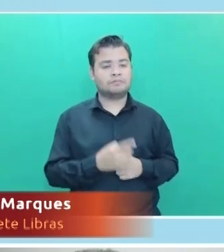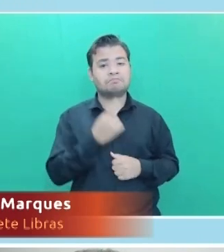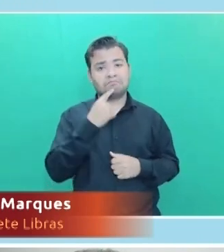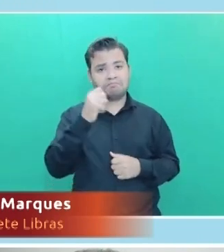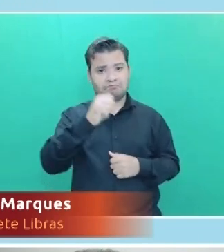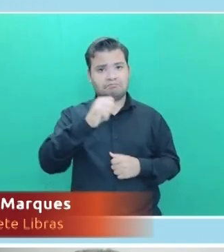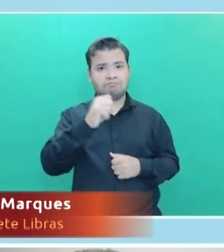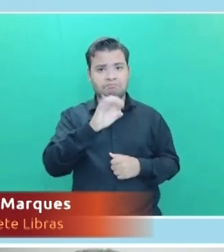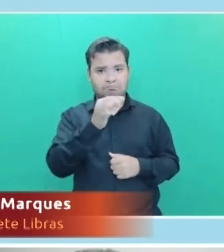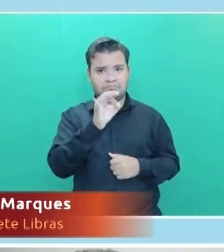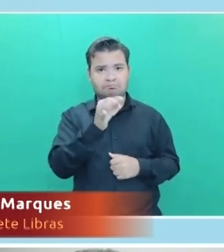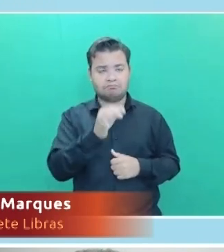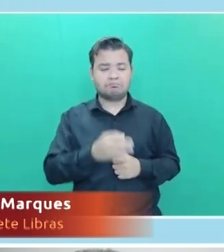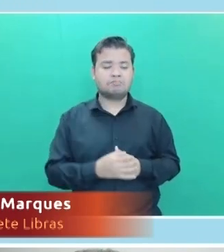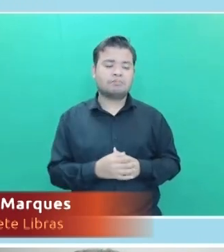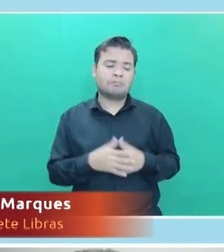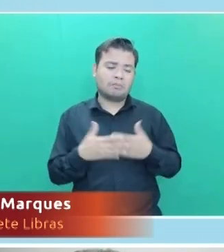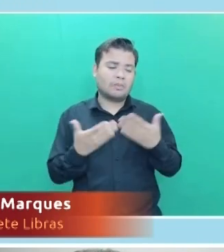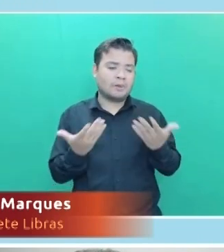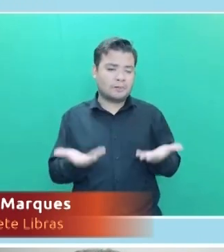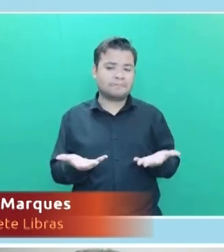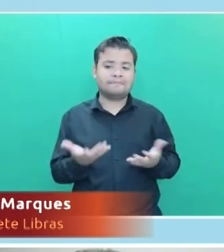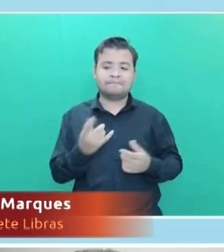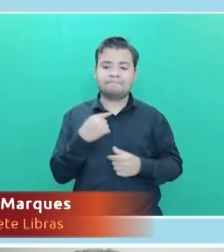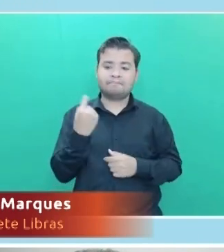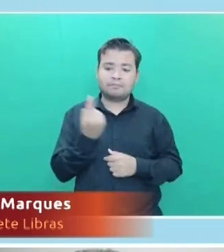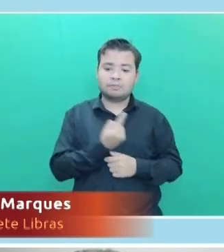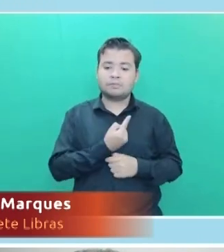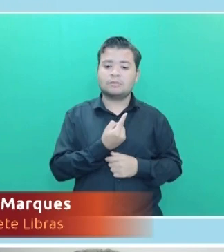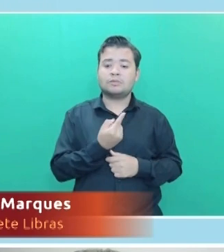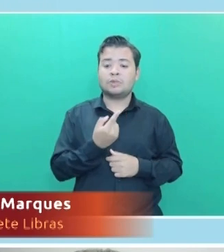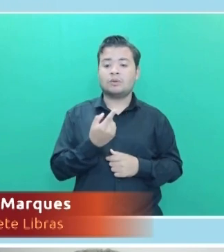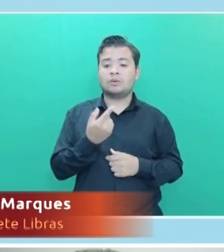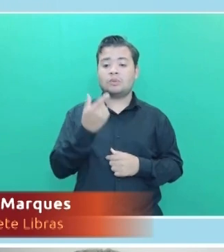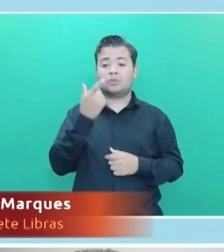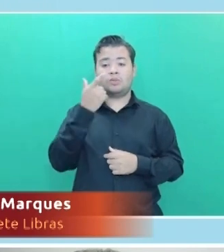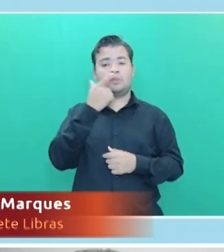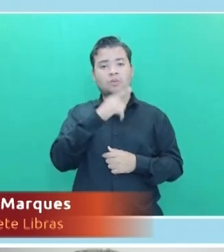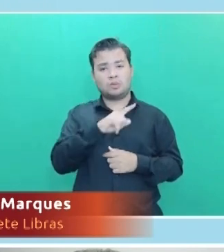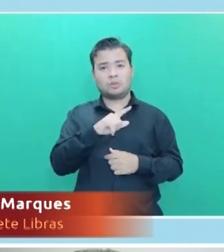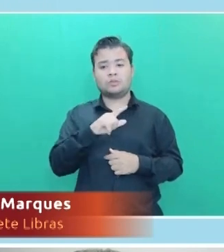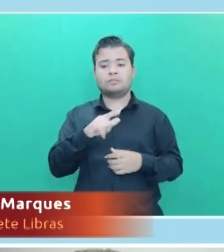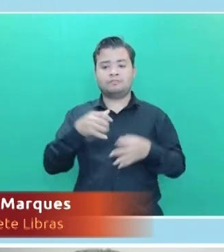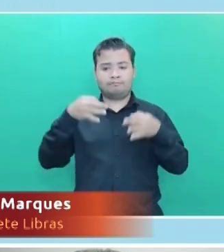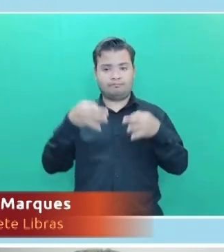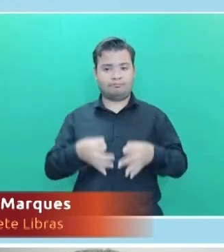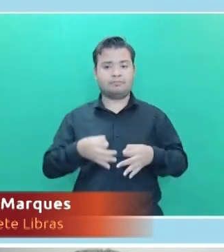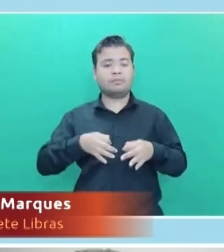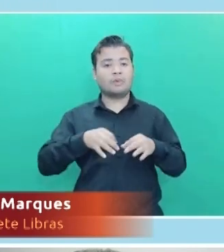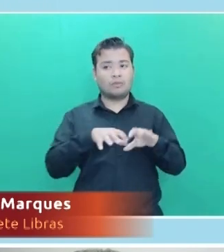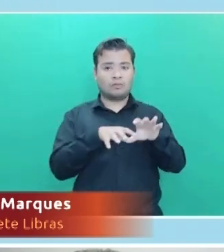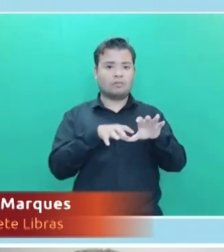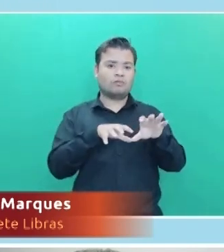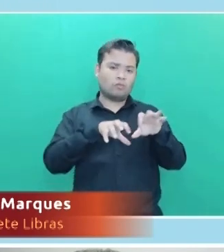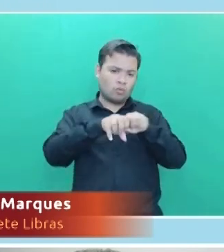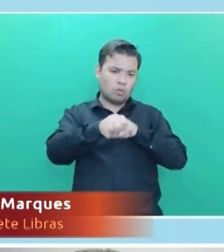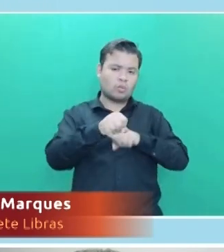Isso, a gente era pioneiro da licenciatura intercultural indígena,